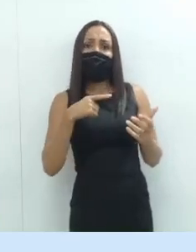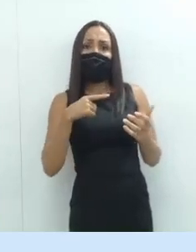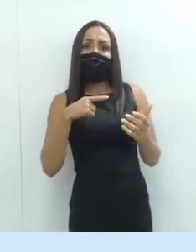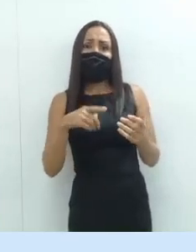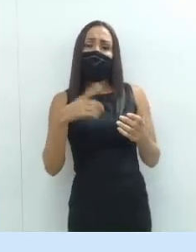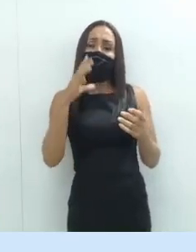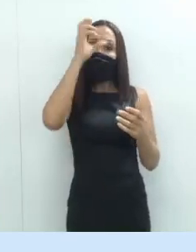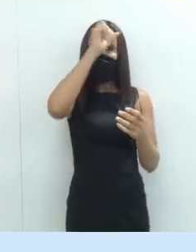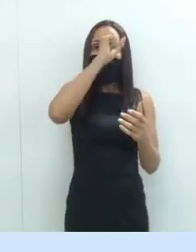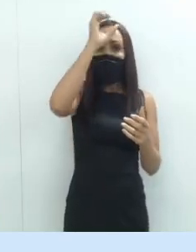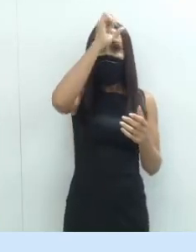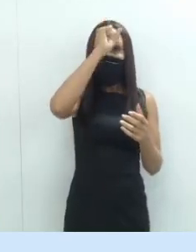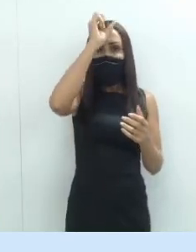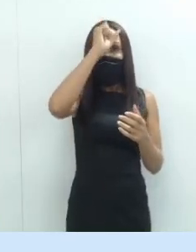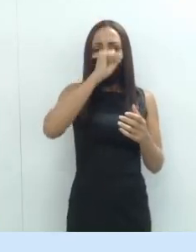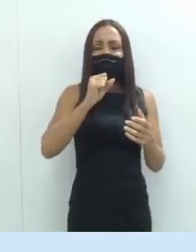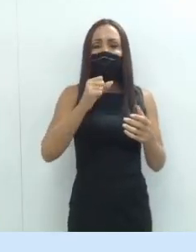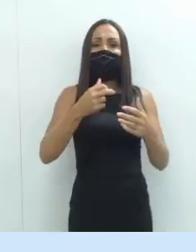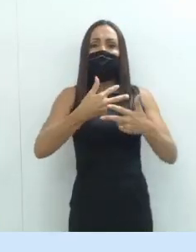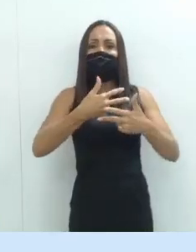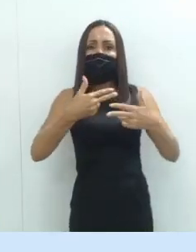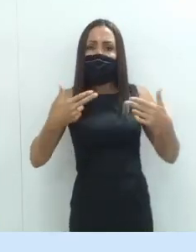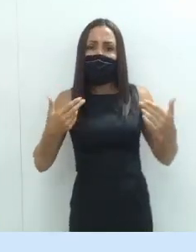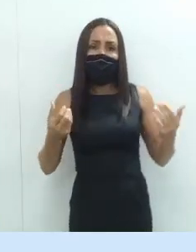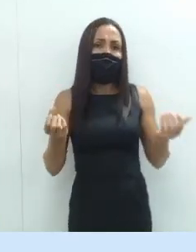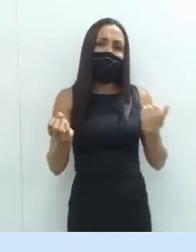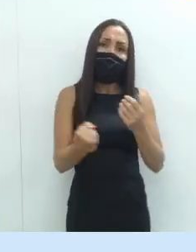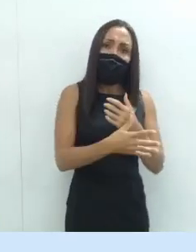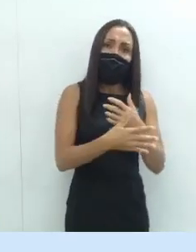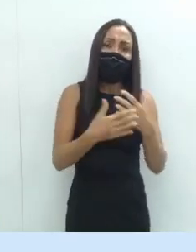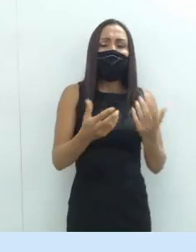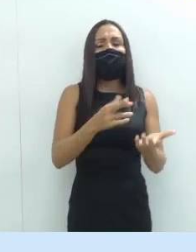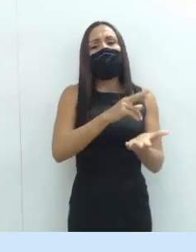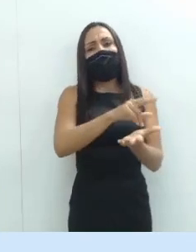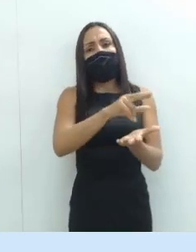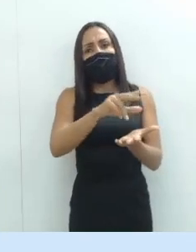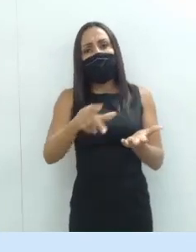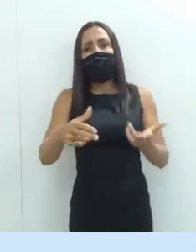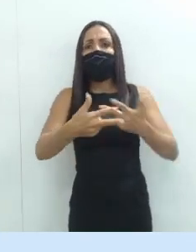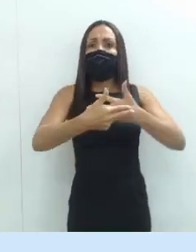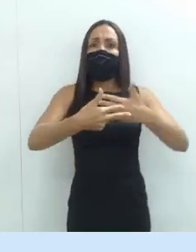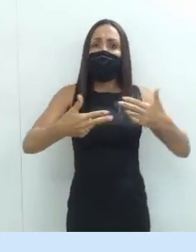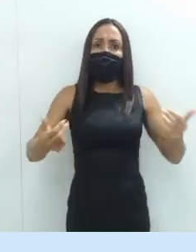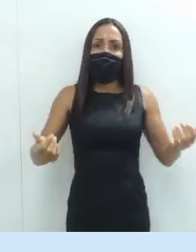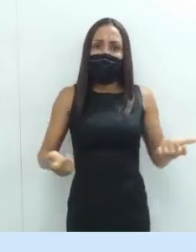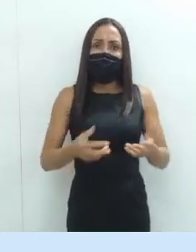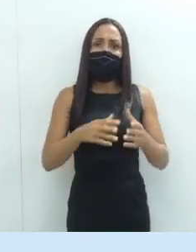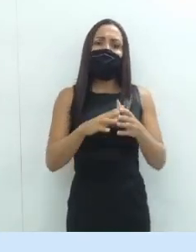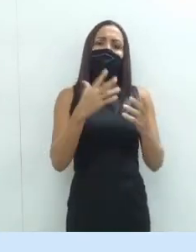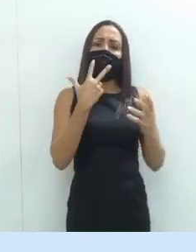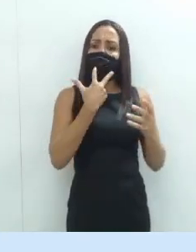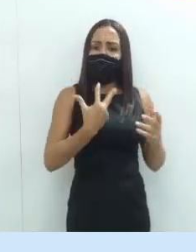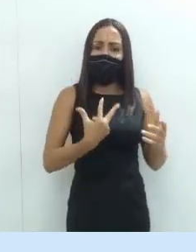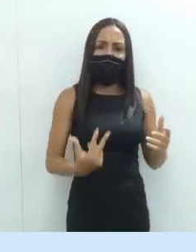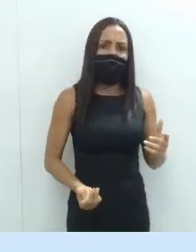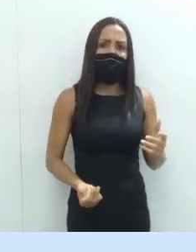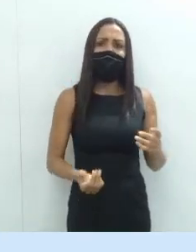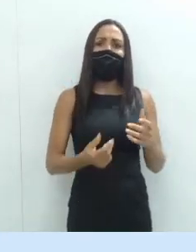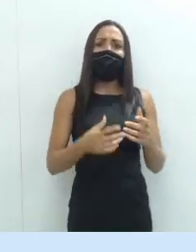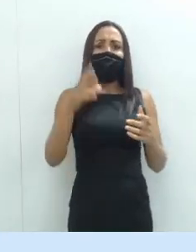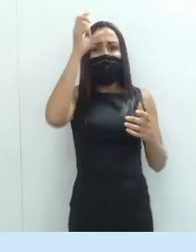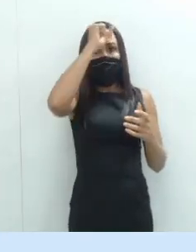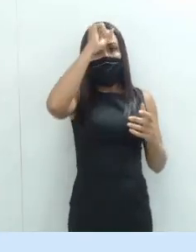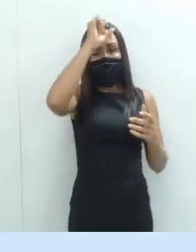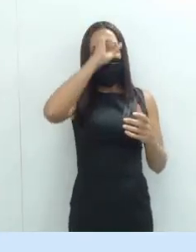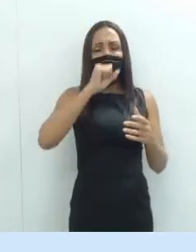para aprender coisas novas, para aprender várias coisas, aprender um idioma, aprender o nosso